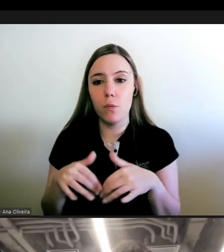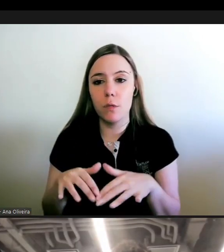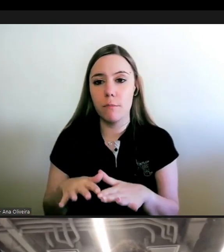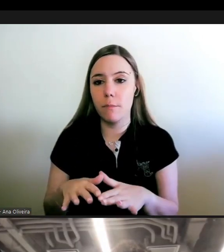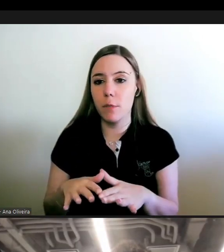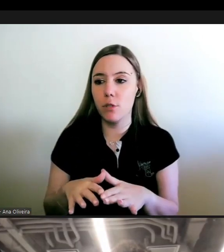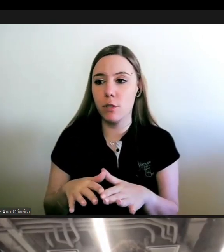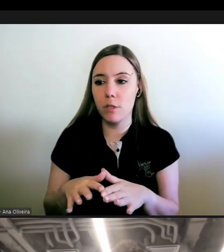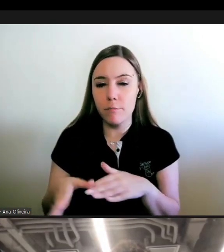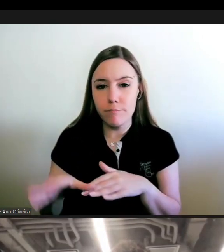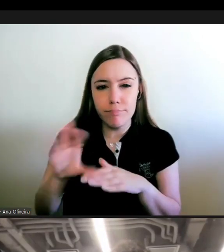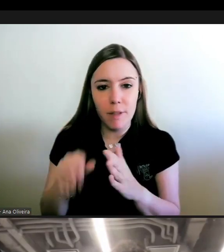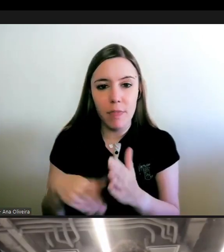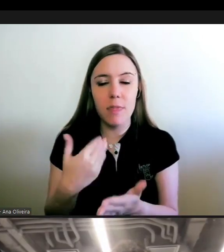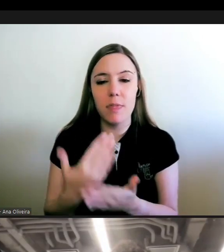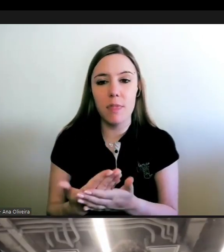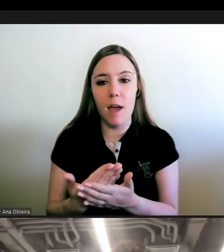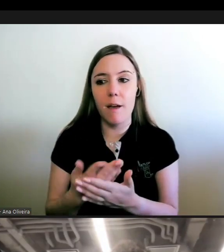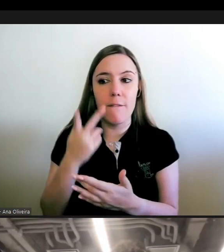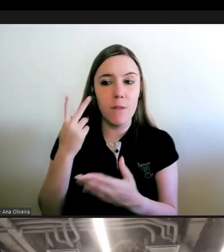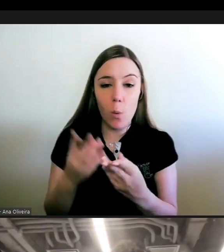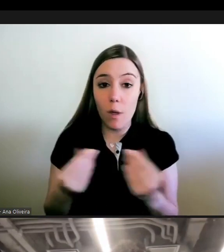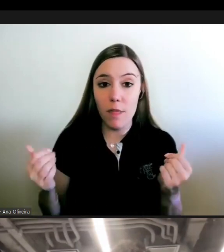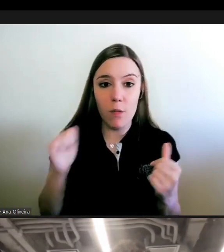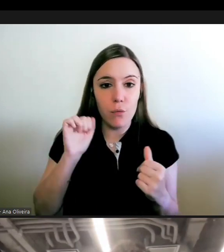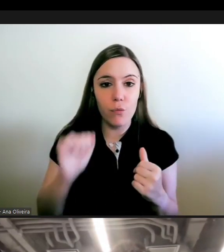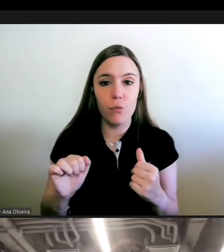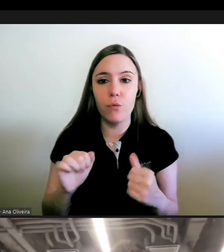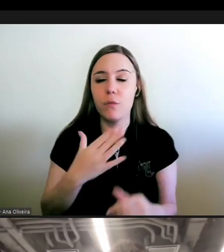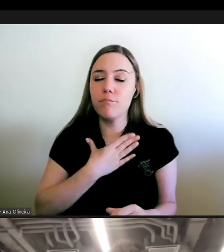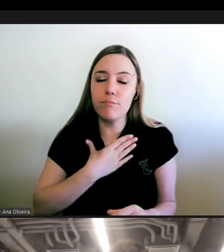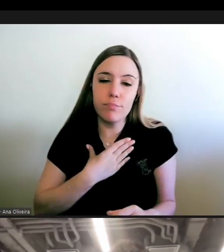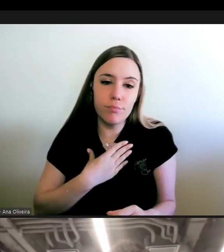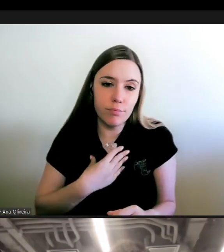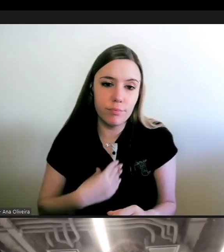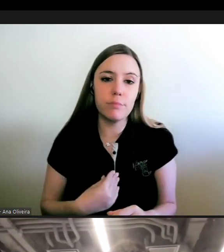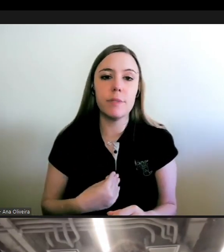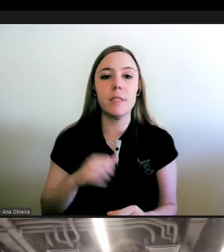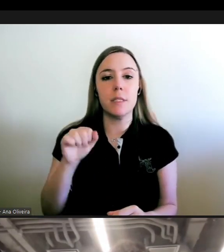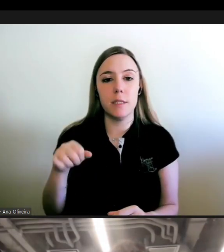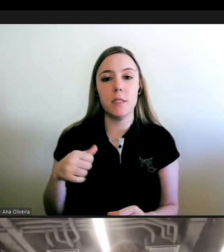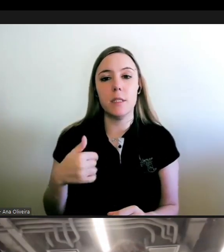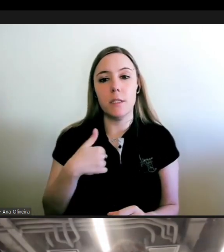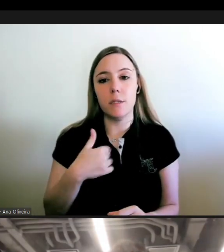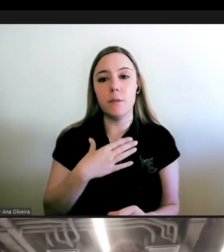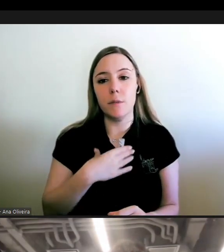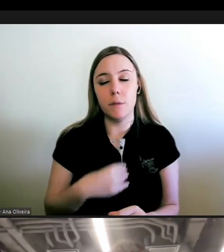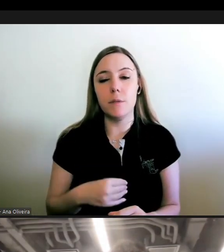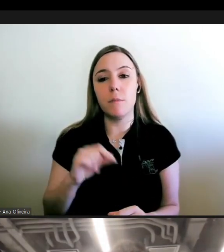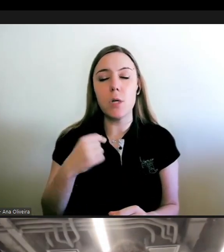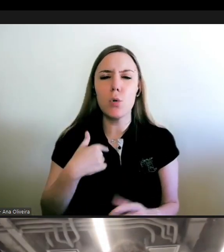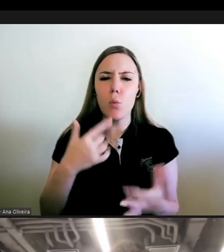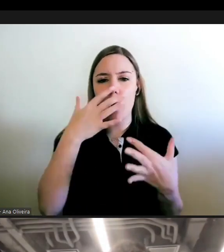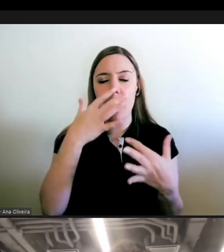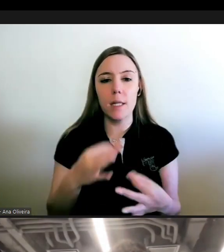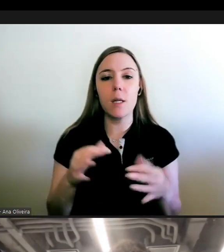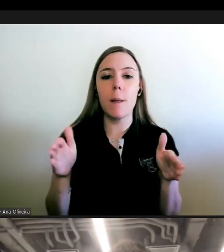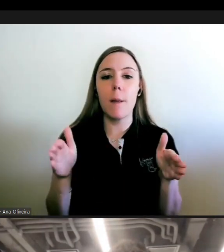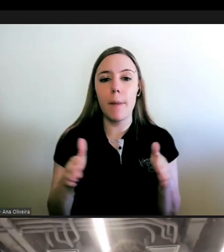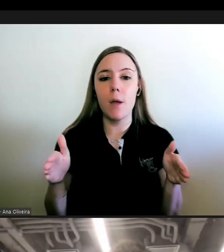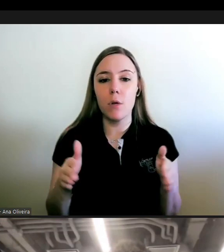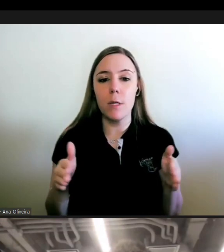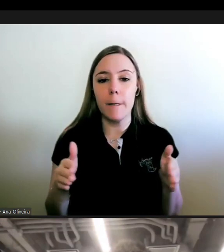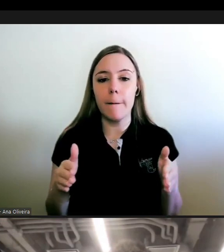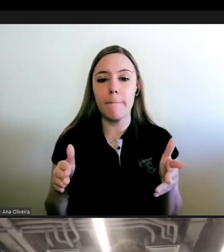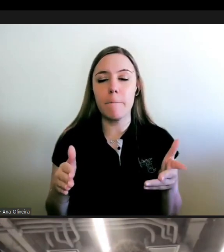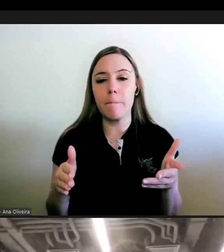mas acrescenta à sua qualidade de vida, de facto é um gosto, e é um gosto que eu acredito que a maior parte dos funcionários, da qual a